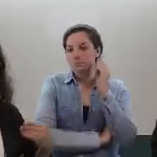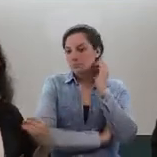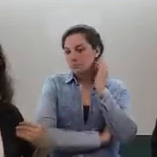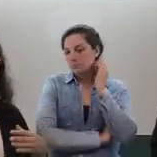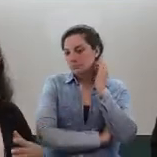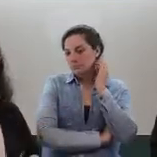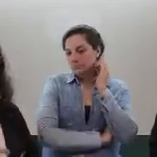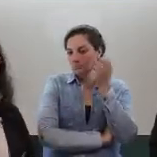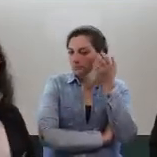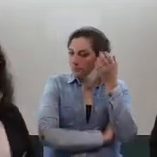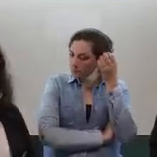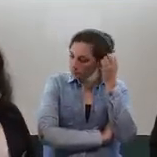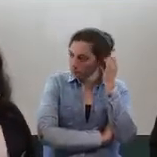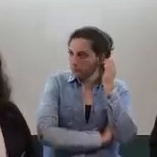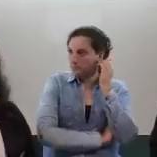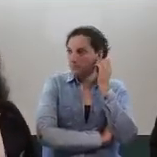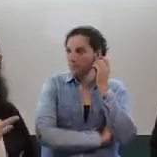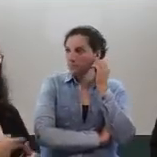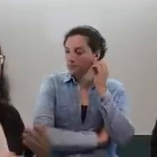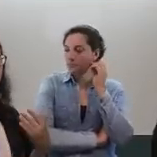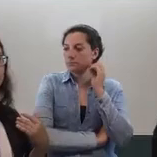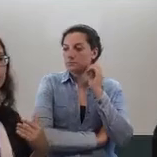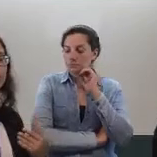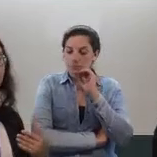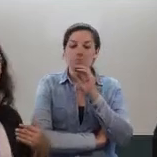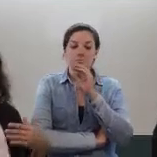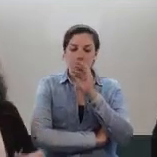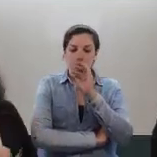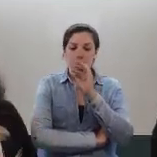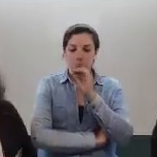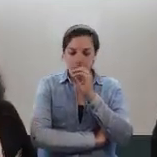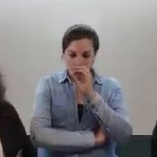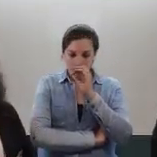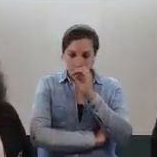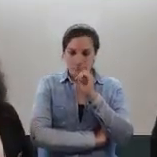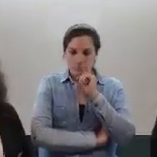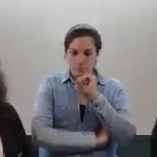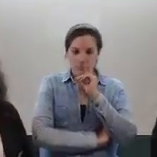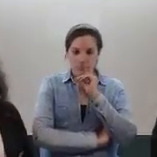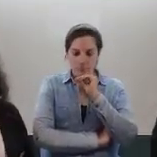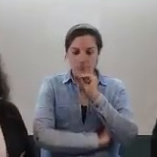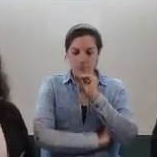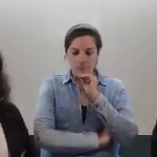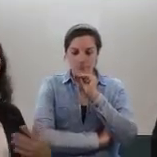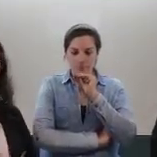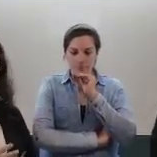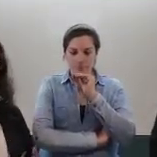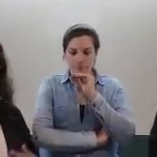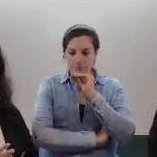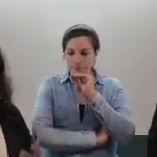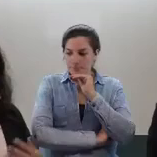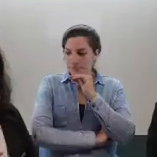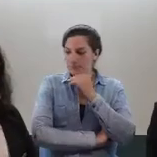outras formas, com um autor é de uma forma, com 2 autores é outra forma, com mais de 3 autores é outra forma. Então,